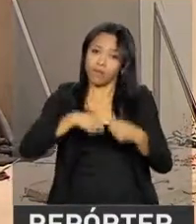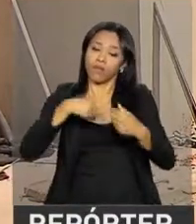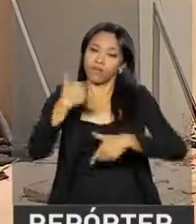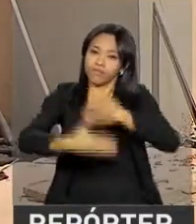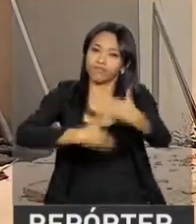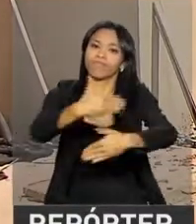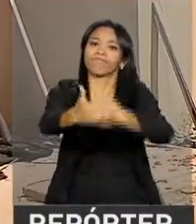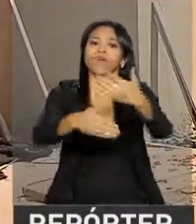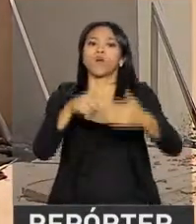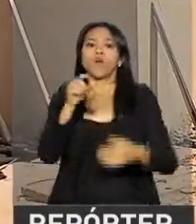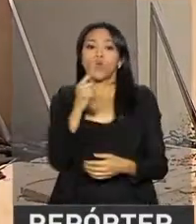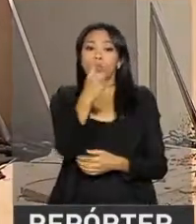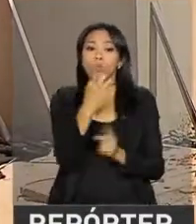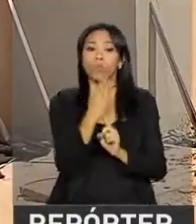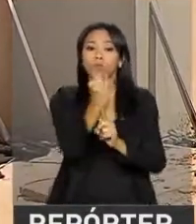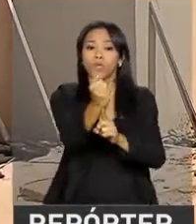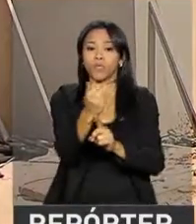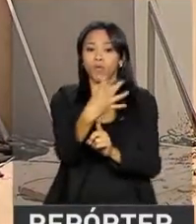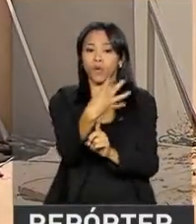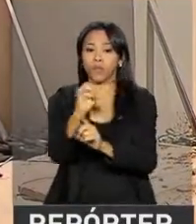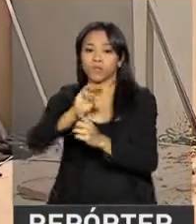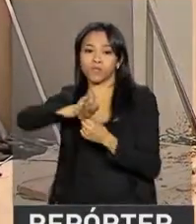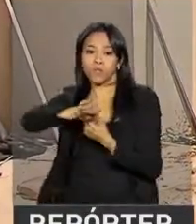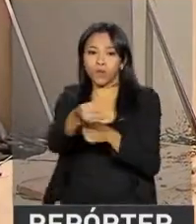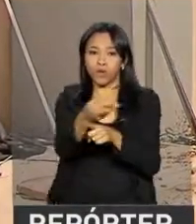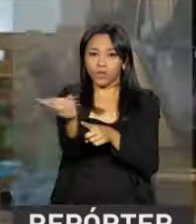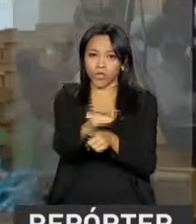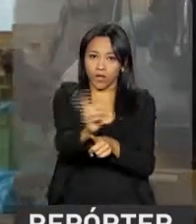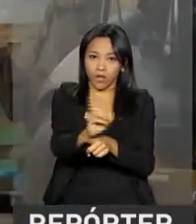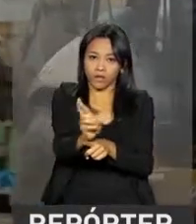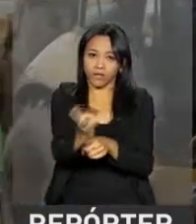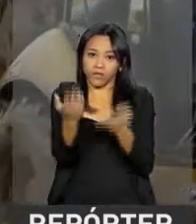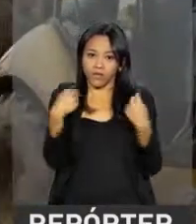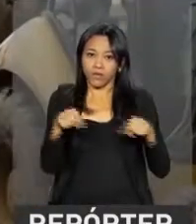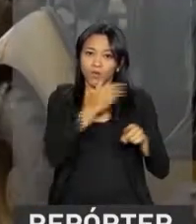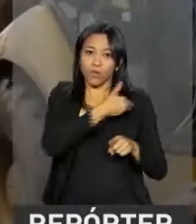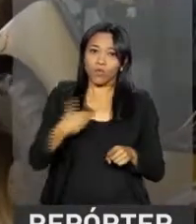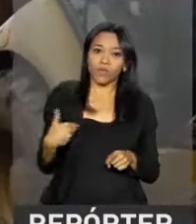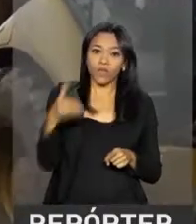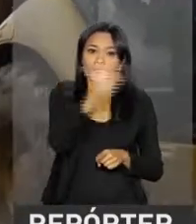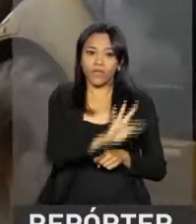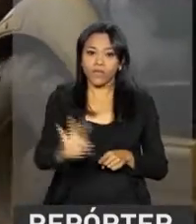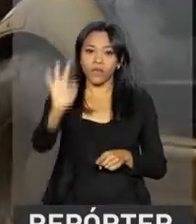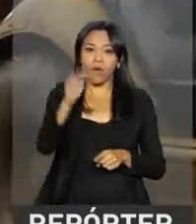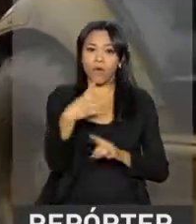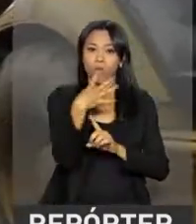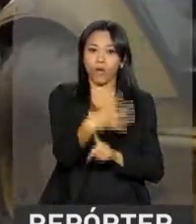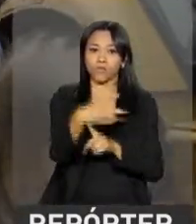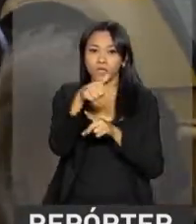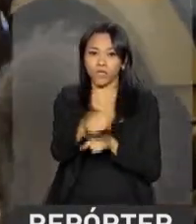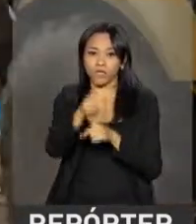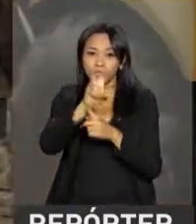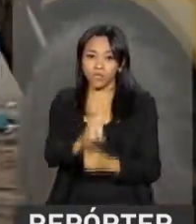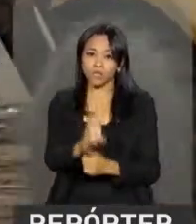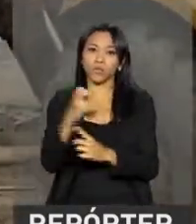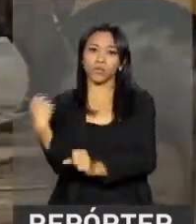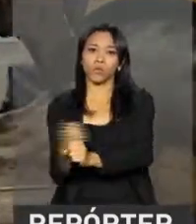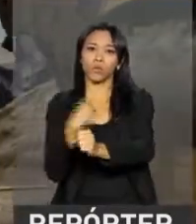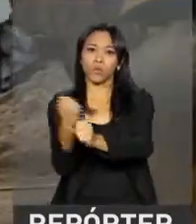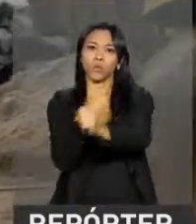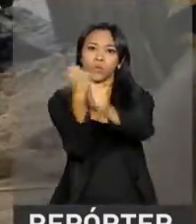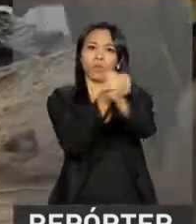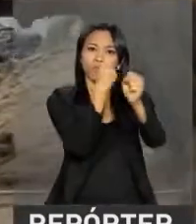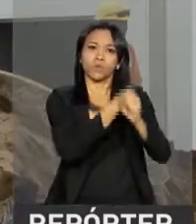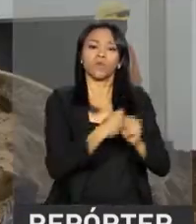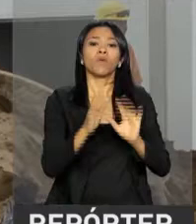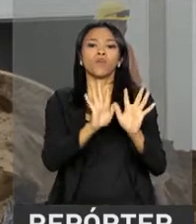de 1 bilhão e 400 milhões de reais o governo federal recomeçou 475 obras e